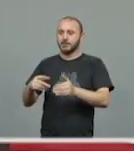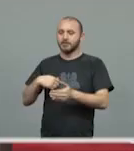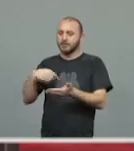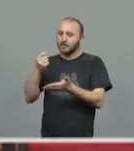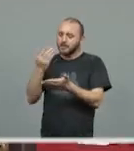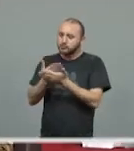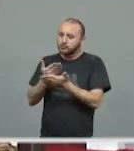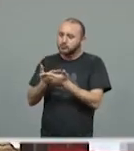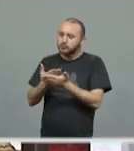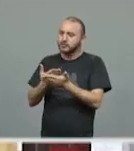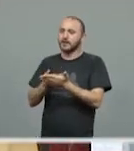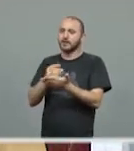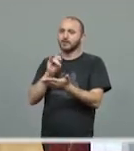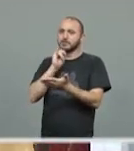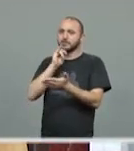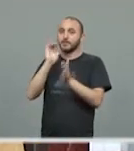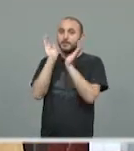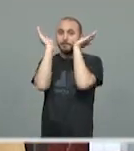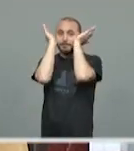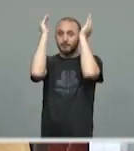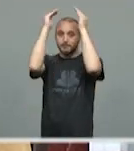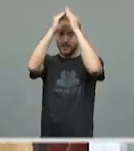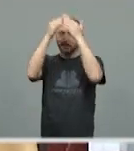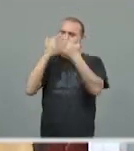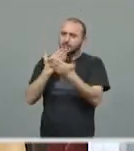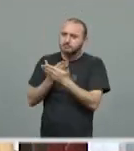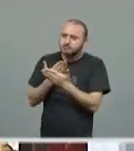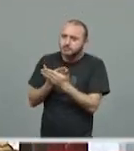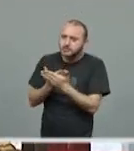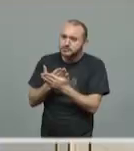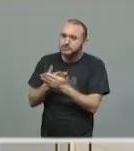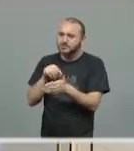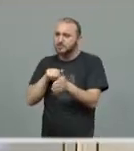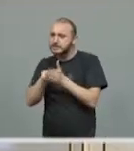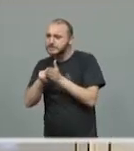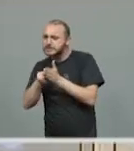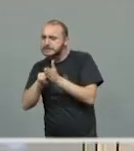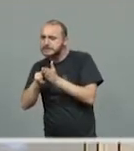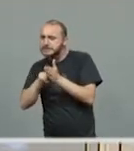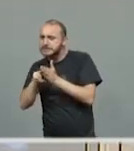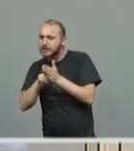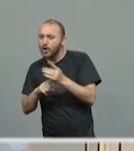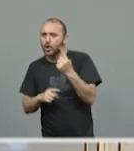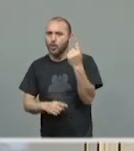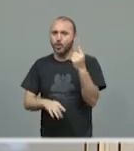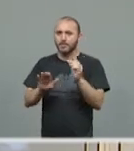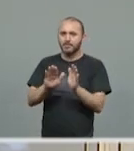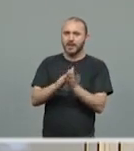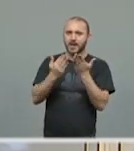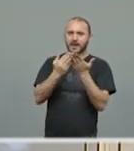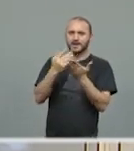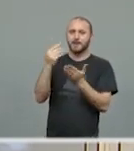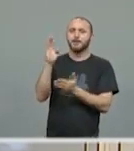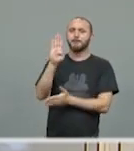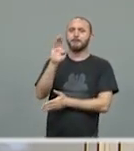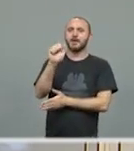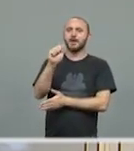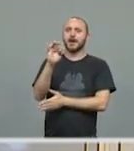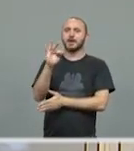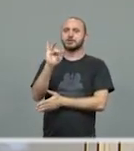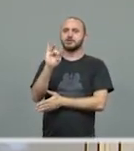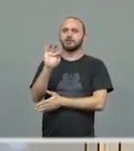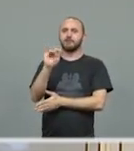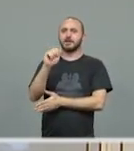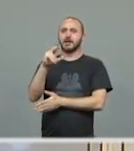um milagre para a beatificação, 2 milagres para a canonização, são para